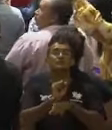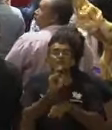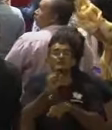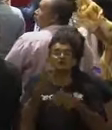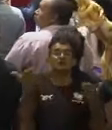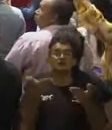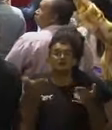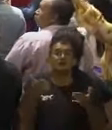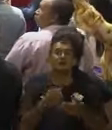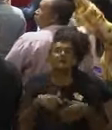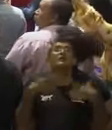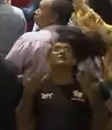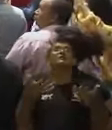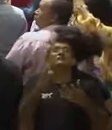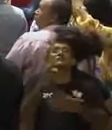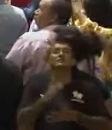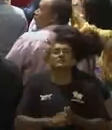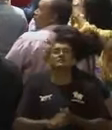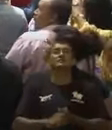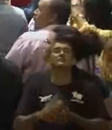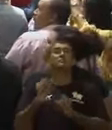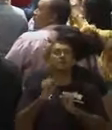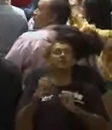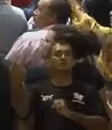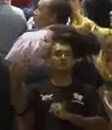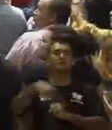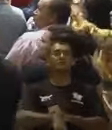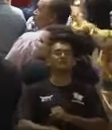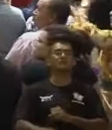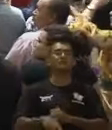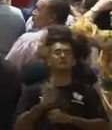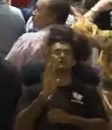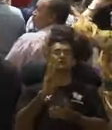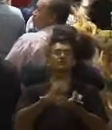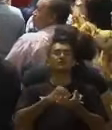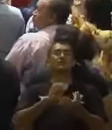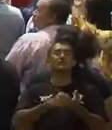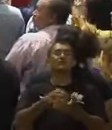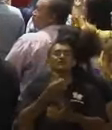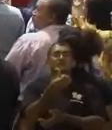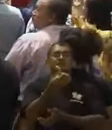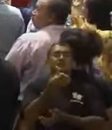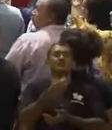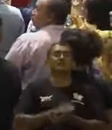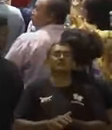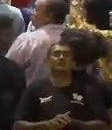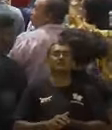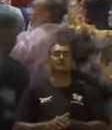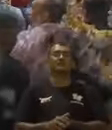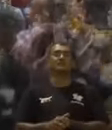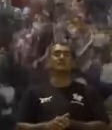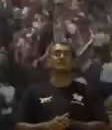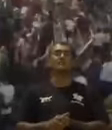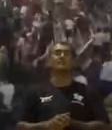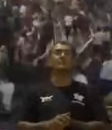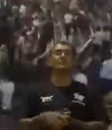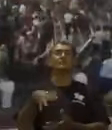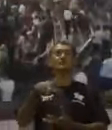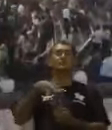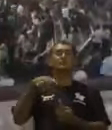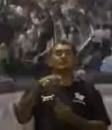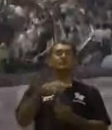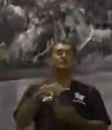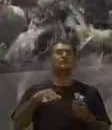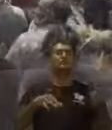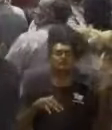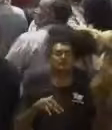está você? Onde está você? Pode vir, só falta 6 agora. E Ele vai trazer você, porque eu